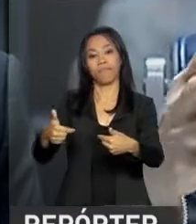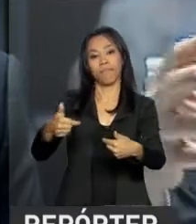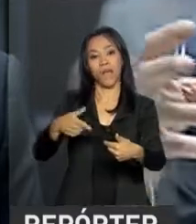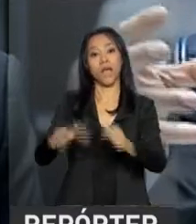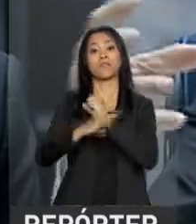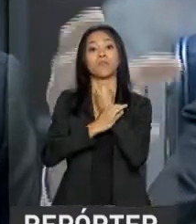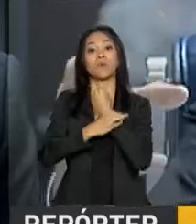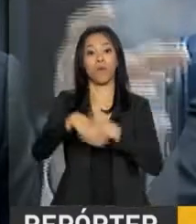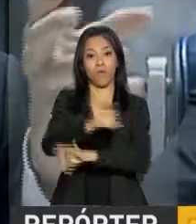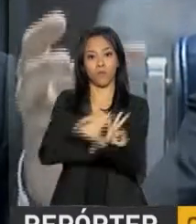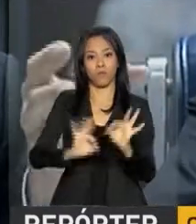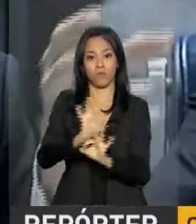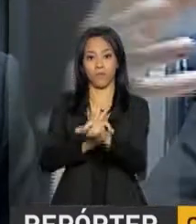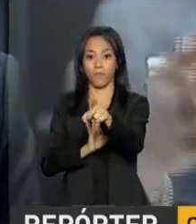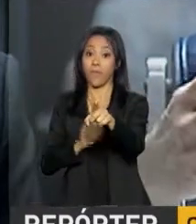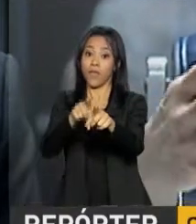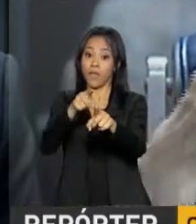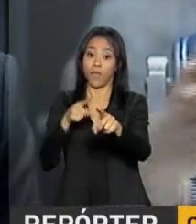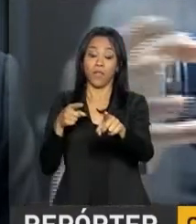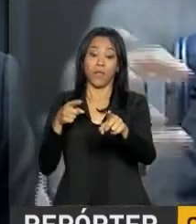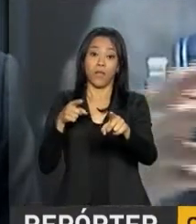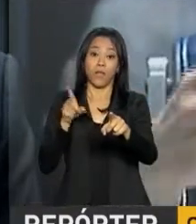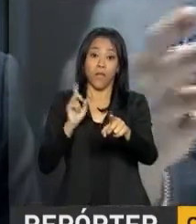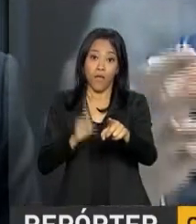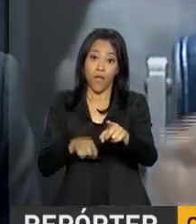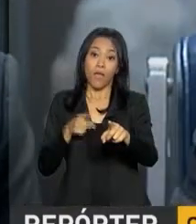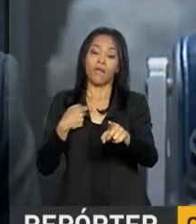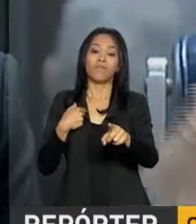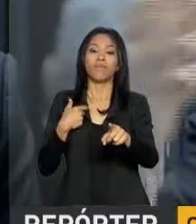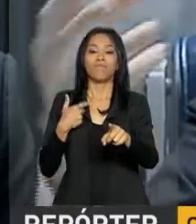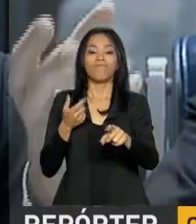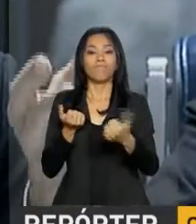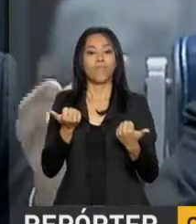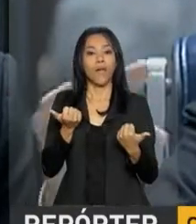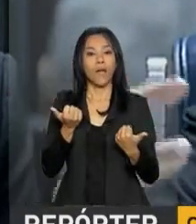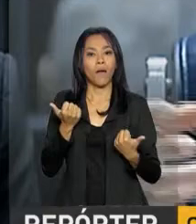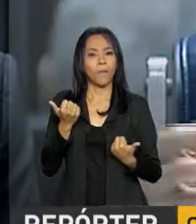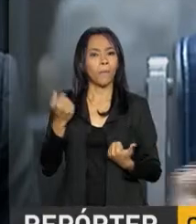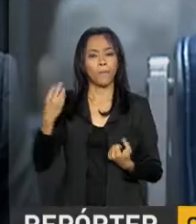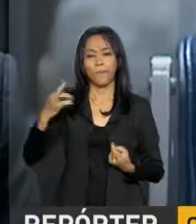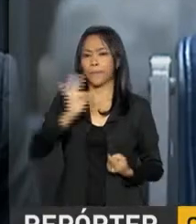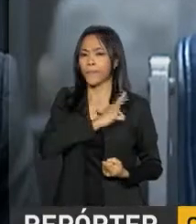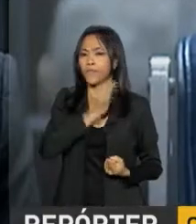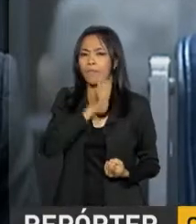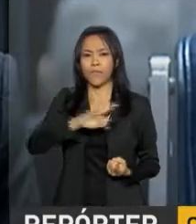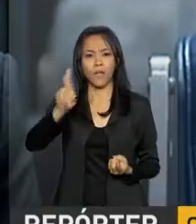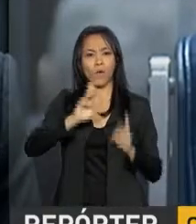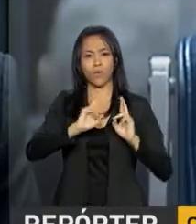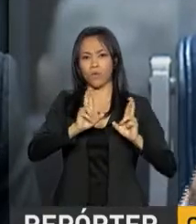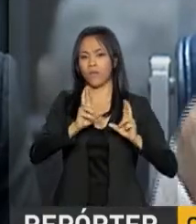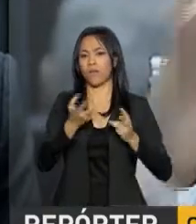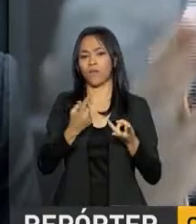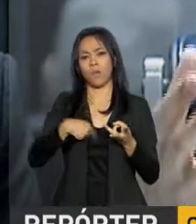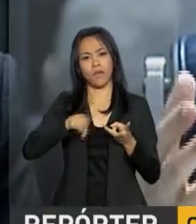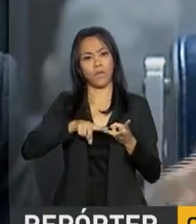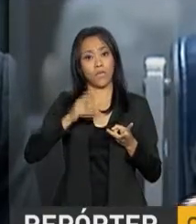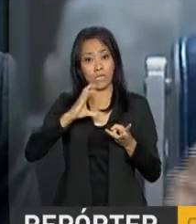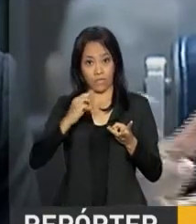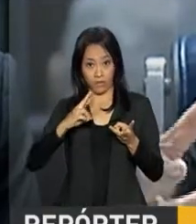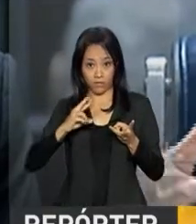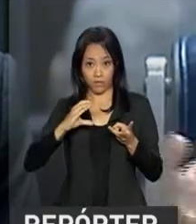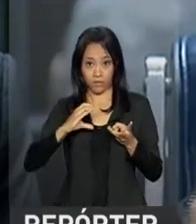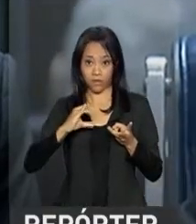esforço, reúna as pessoas que estão ali juntas para poder trabalharem. Polícia Federal, Polícia Rodoviária Federal, Polícia